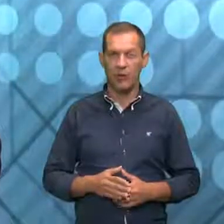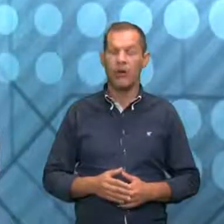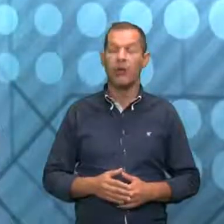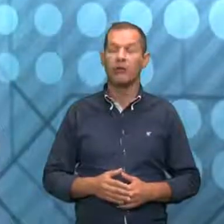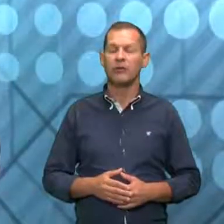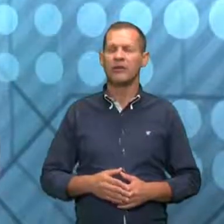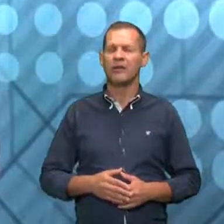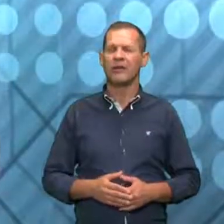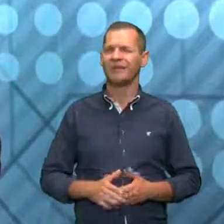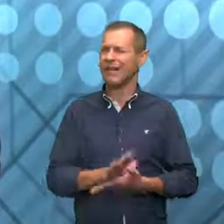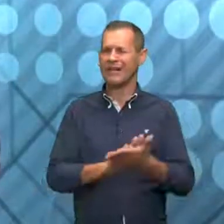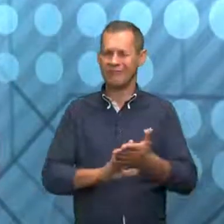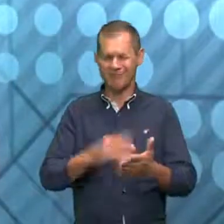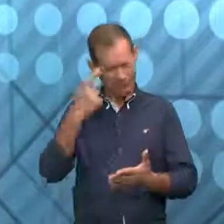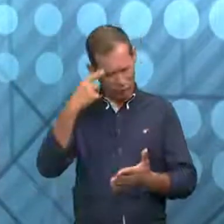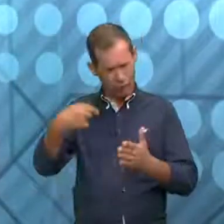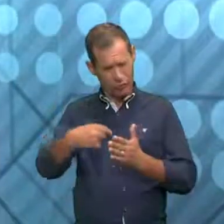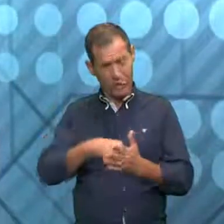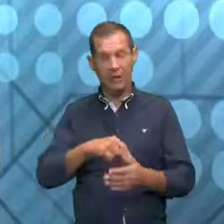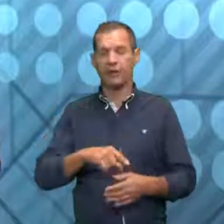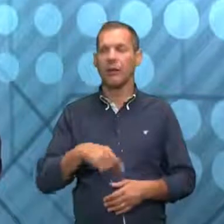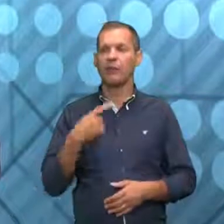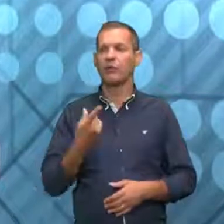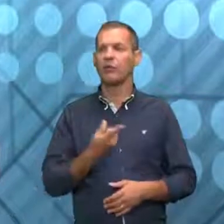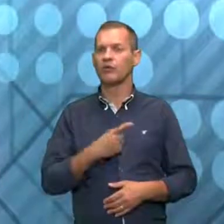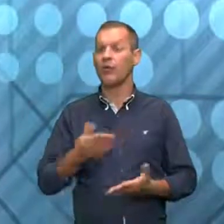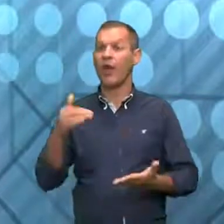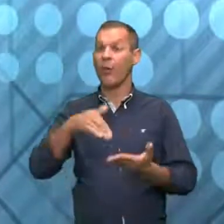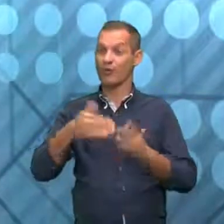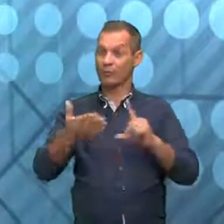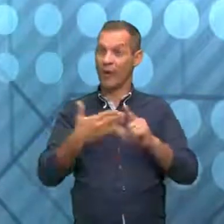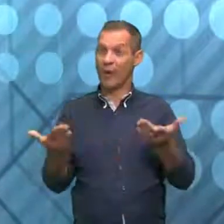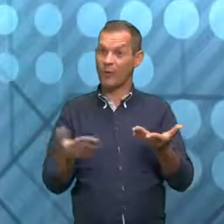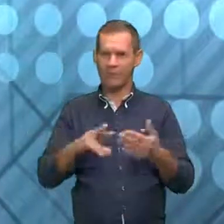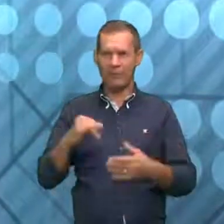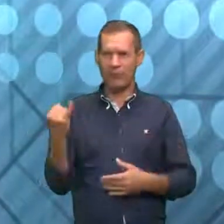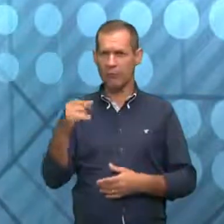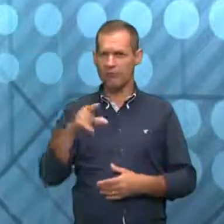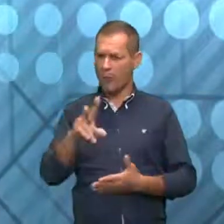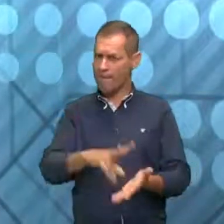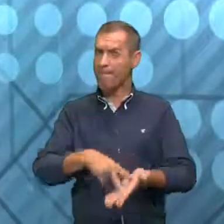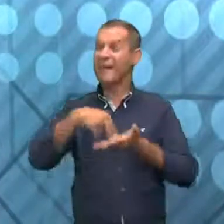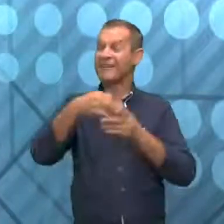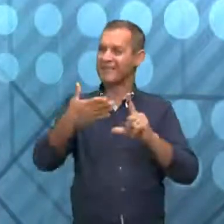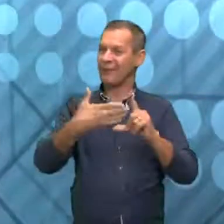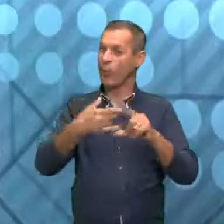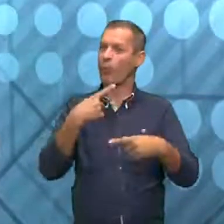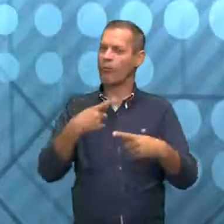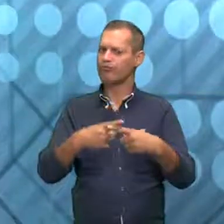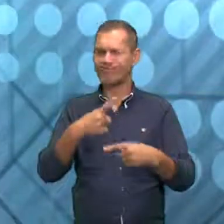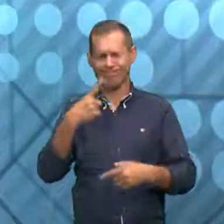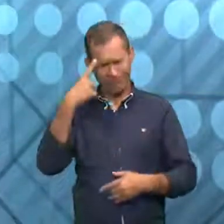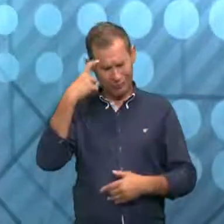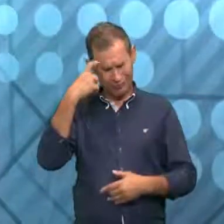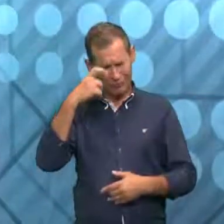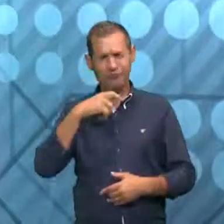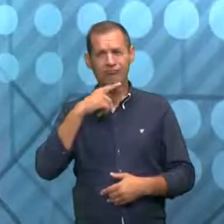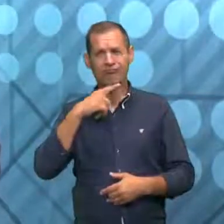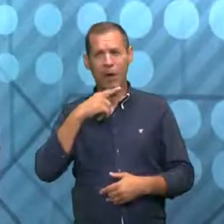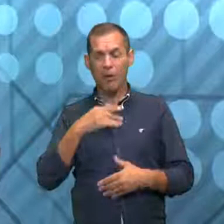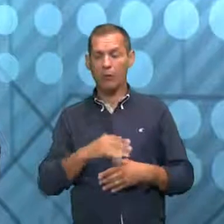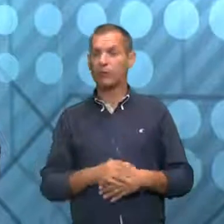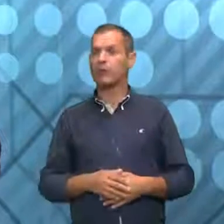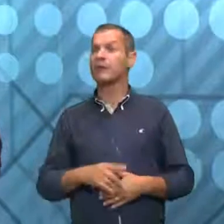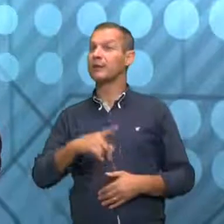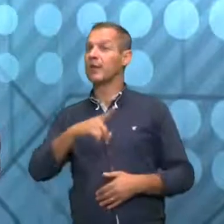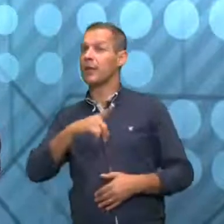Bom, então não tivemos nenhuma dúvida. Lembrando que a gente está na nossa última teleaula, é importante você participar, porque se tiver alguma dúvida daqui para frente, você